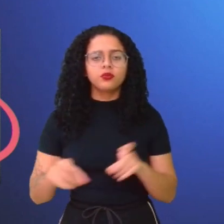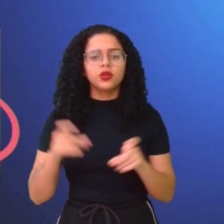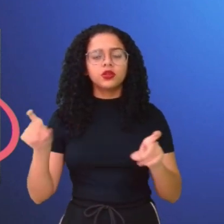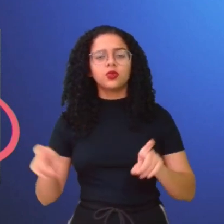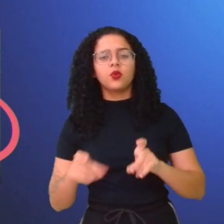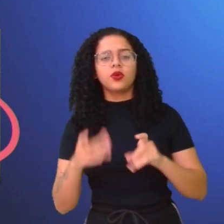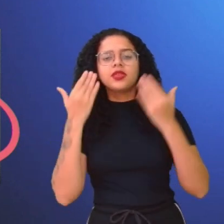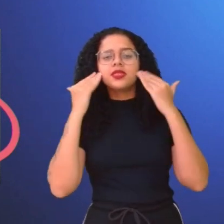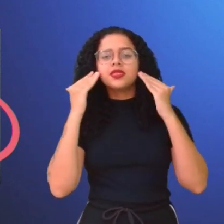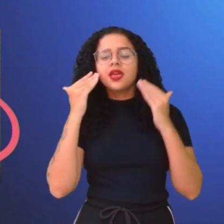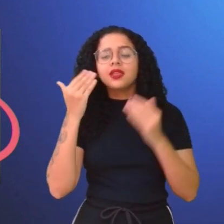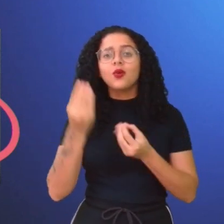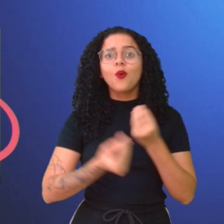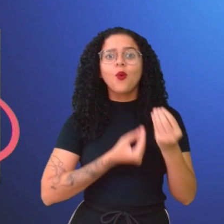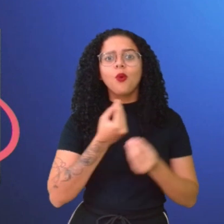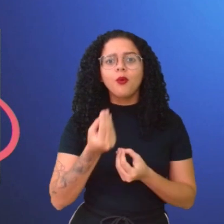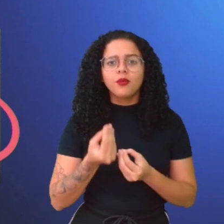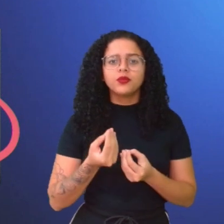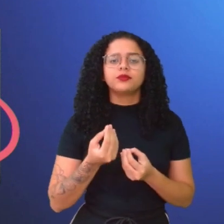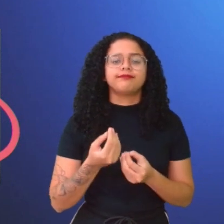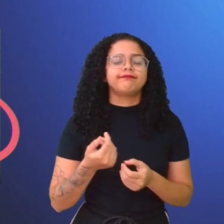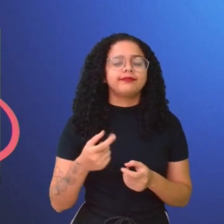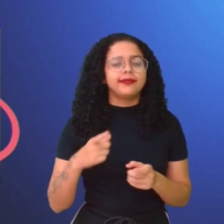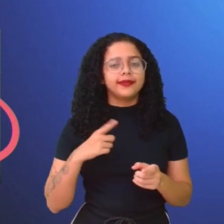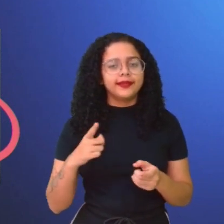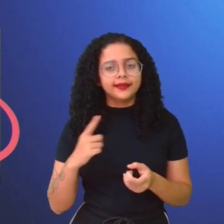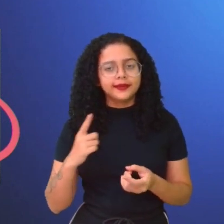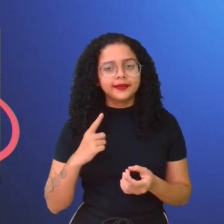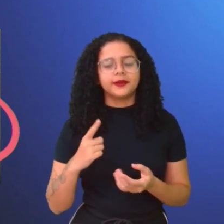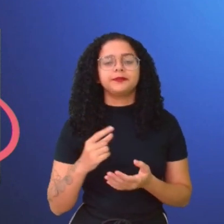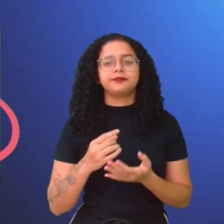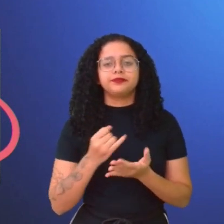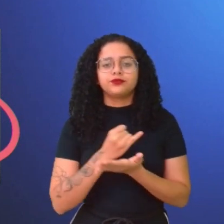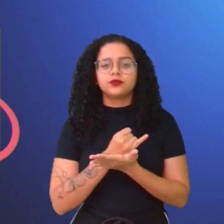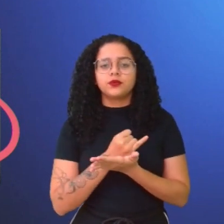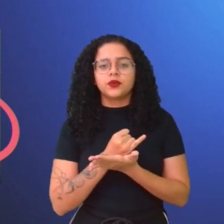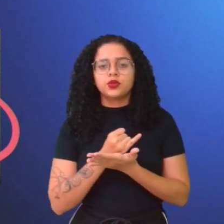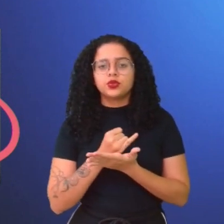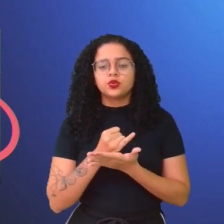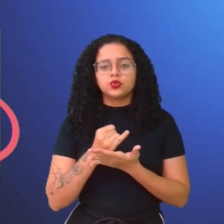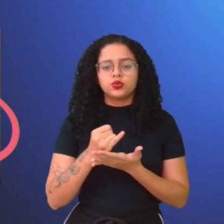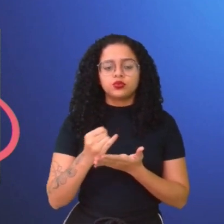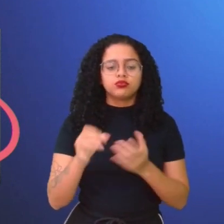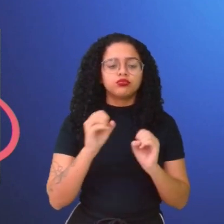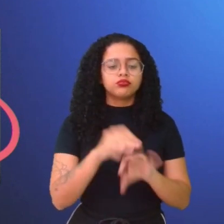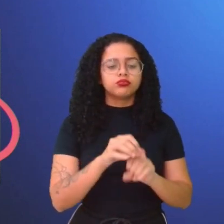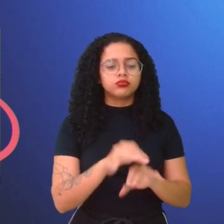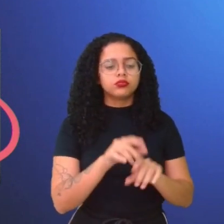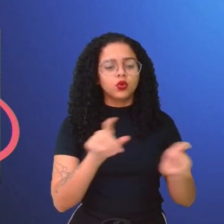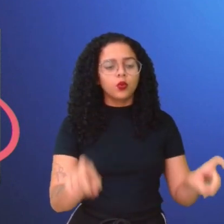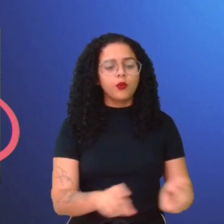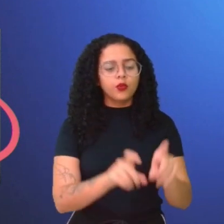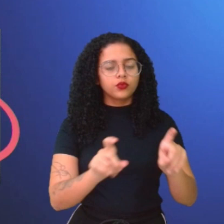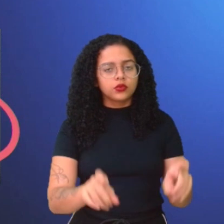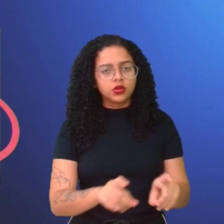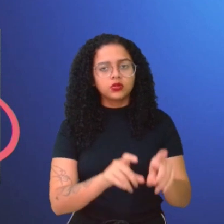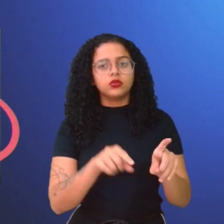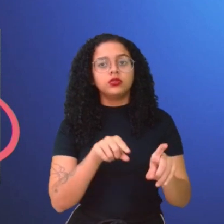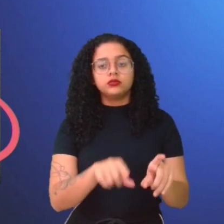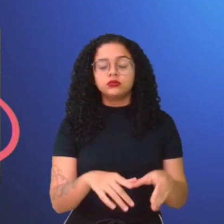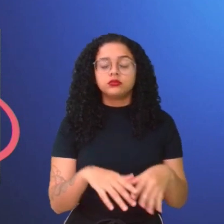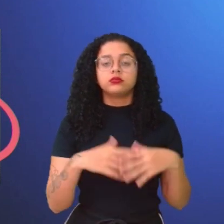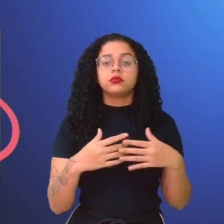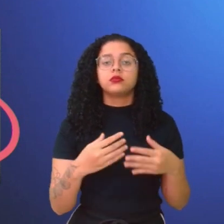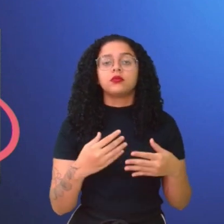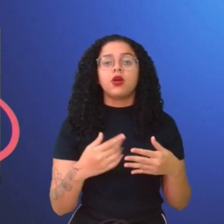é para fazer através de instruções. Então, a gente vai instruir o computador a fazer algo e a maneira que a